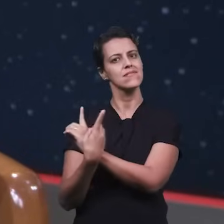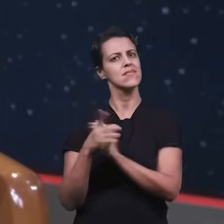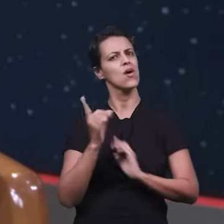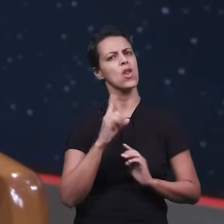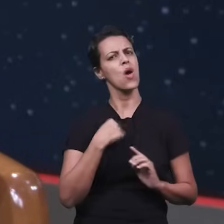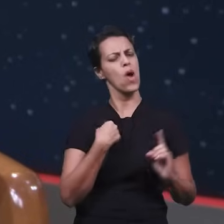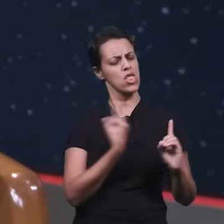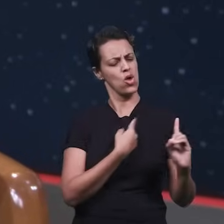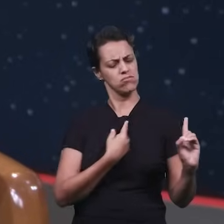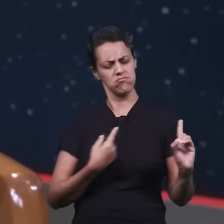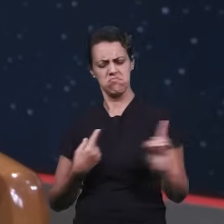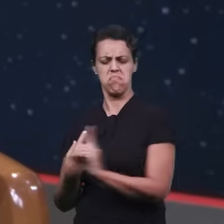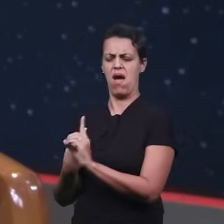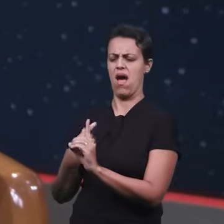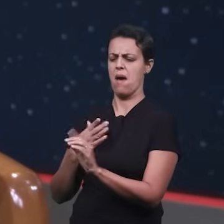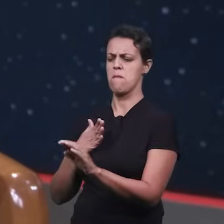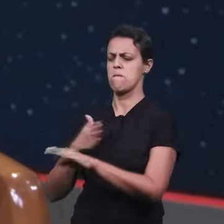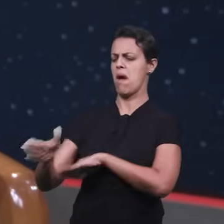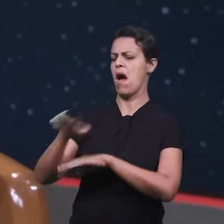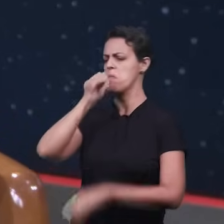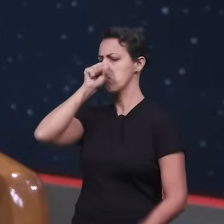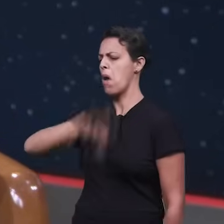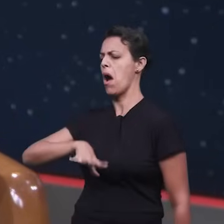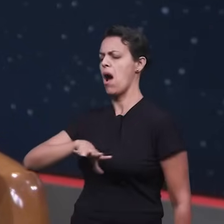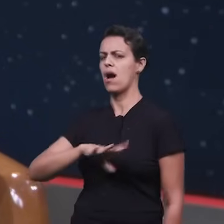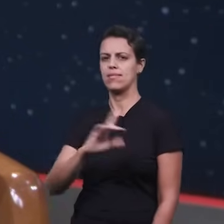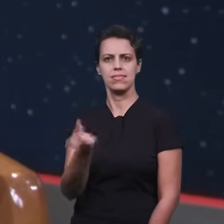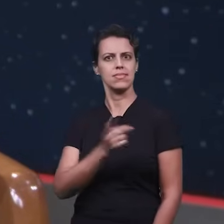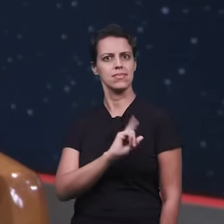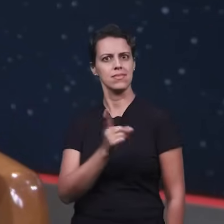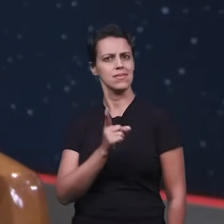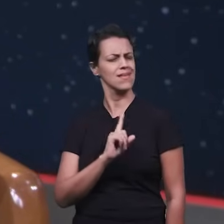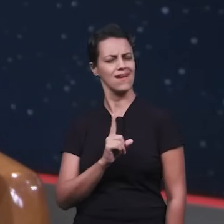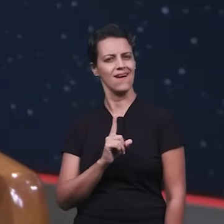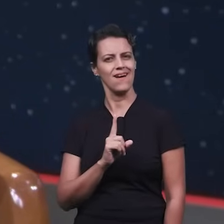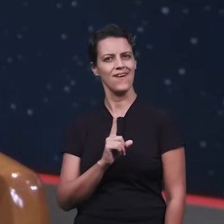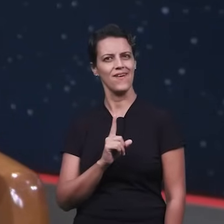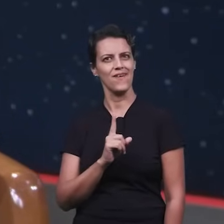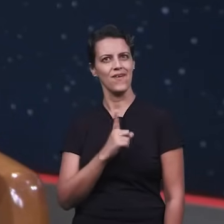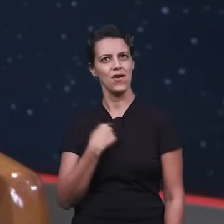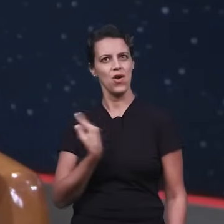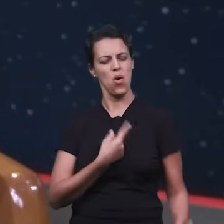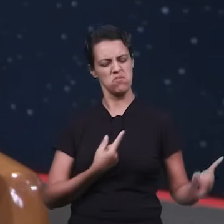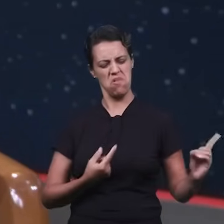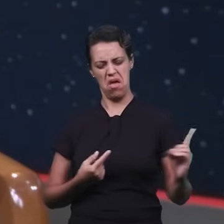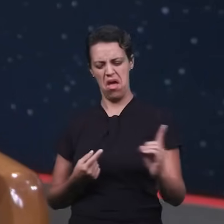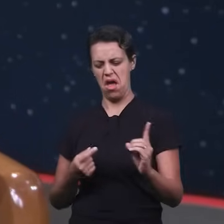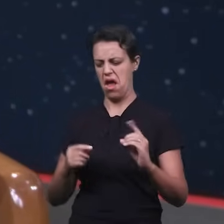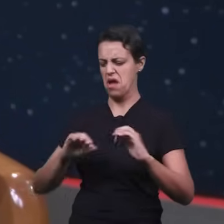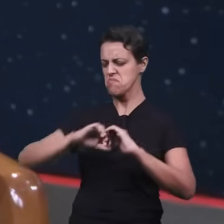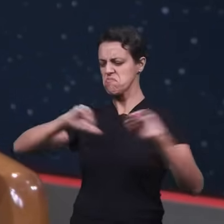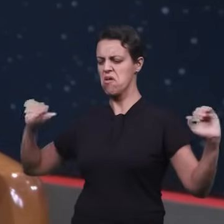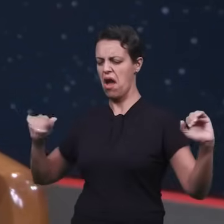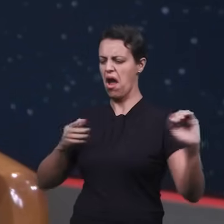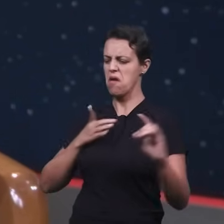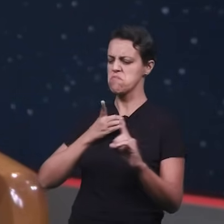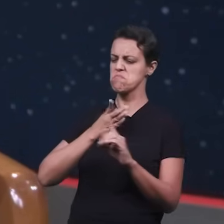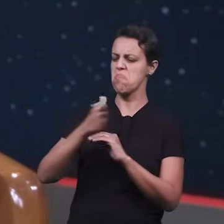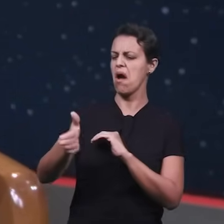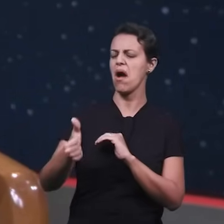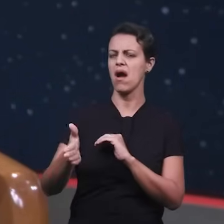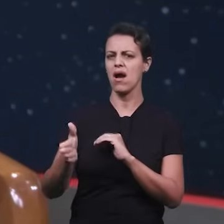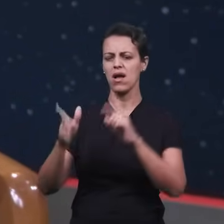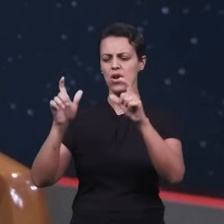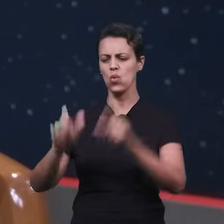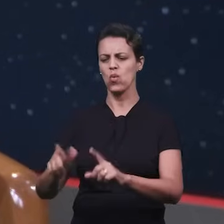que, de forma desautorizada, entramos no local mais íntimo, mais sagrado, no